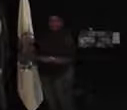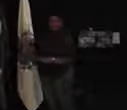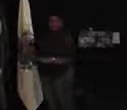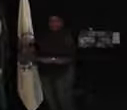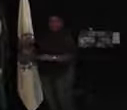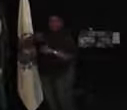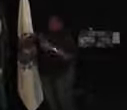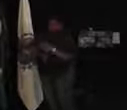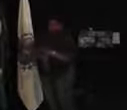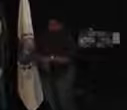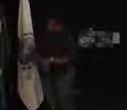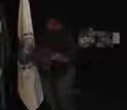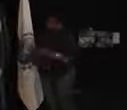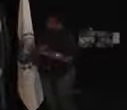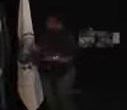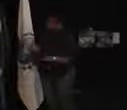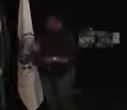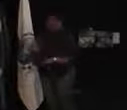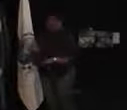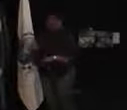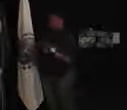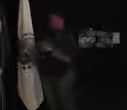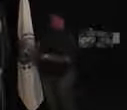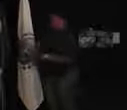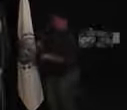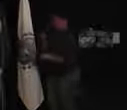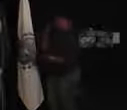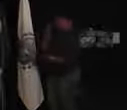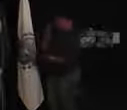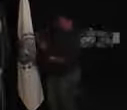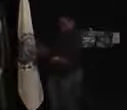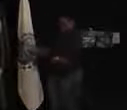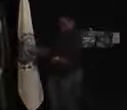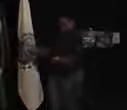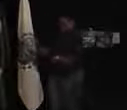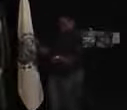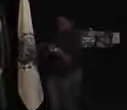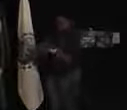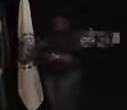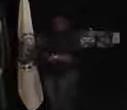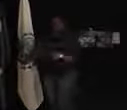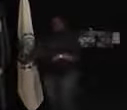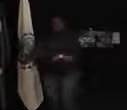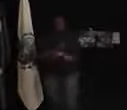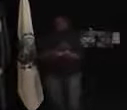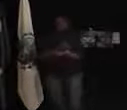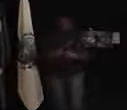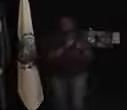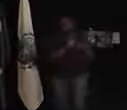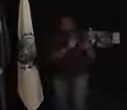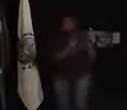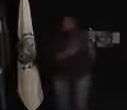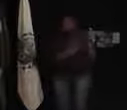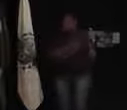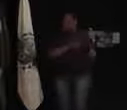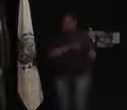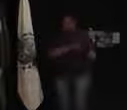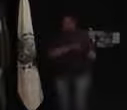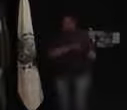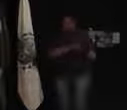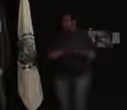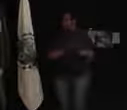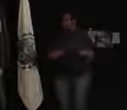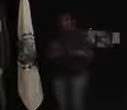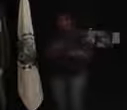muito intenso. Mas daqui a pouco já era. E aí ela começa de novo, é apaixonada por outro homem da vida, né? E são